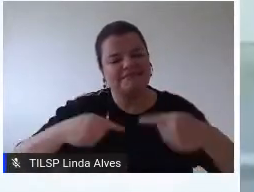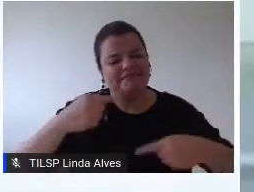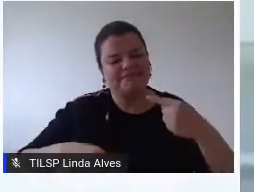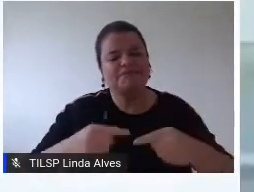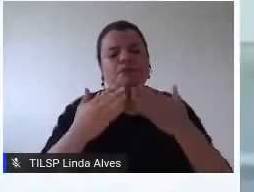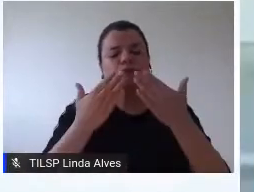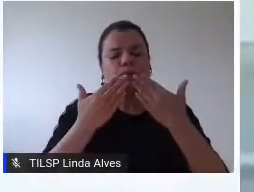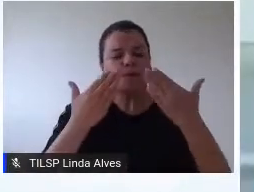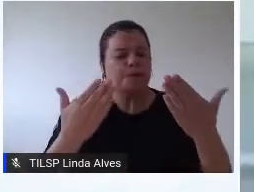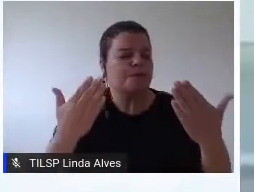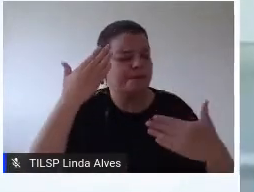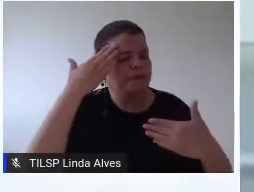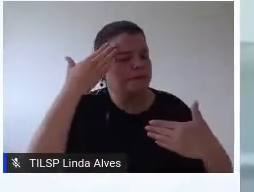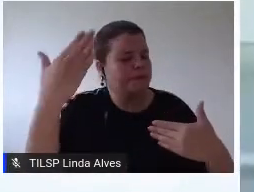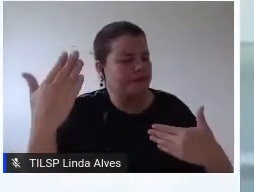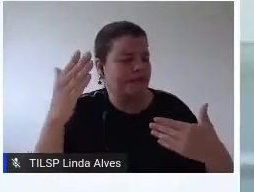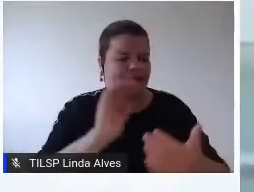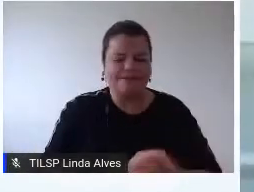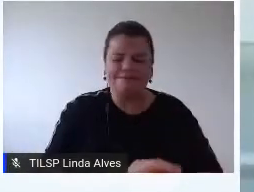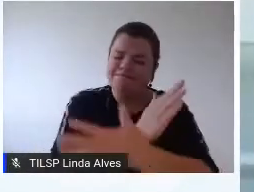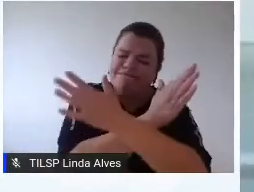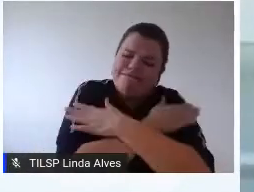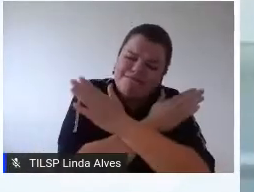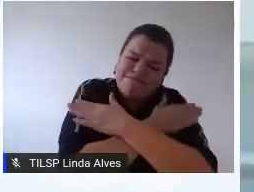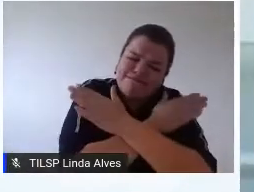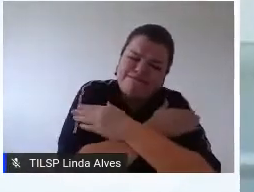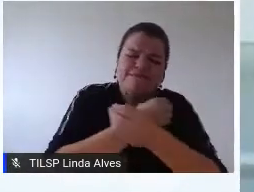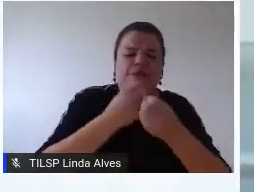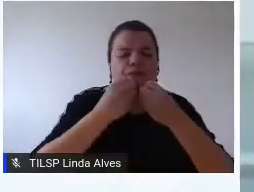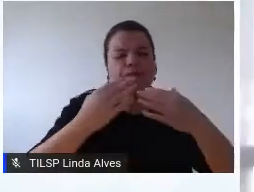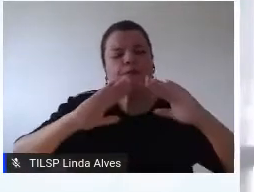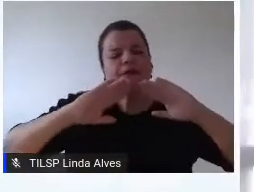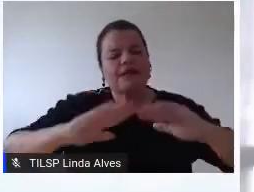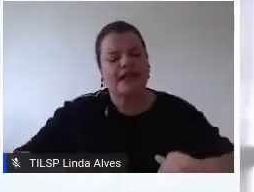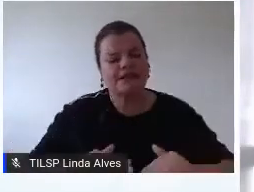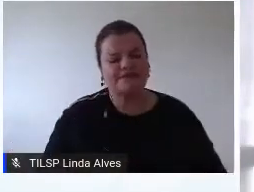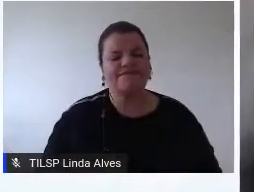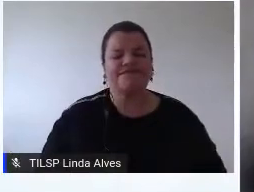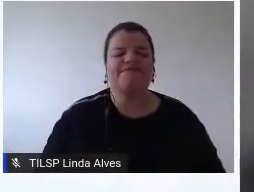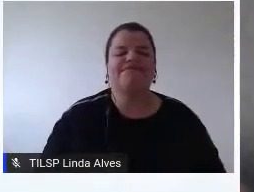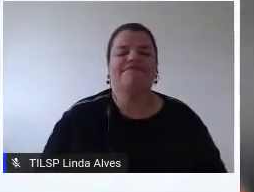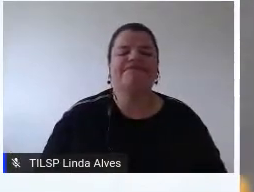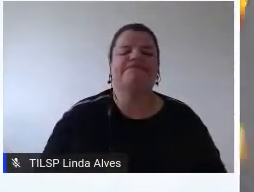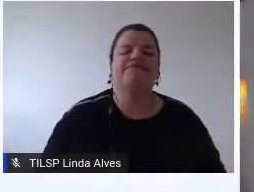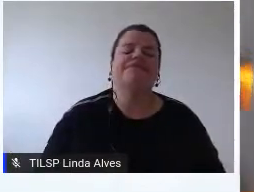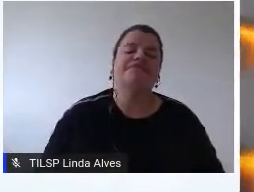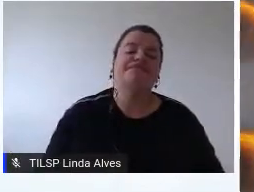Ok, Gil, sempre à disposição de vocês aí. Um abraço para vocês, boa tarde. Para você também, boa tarde.